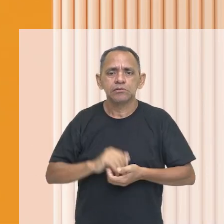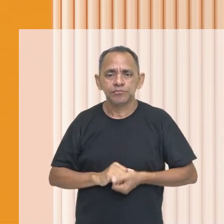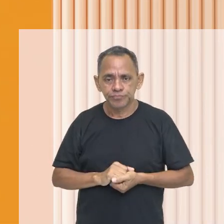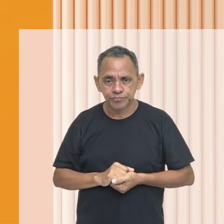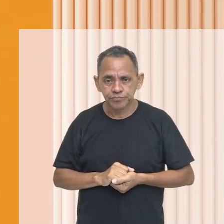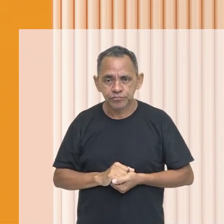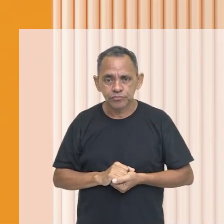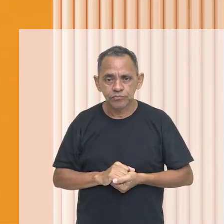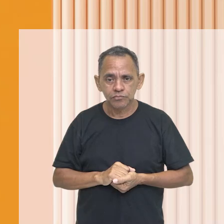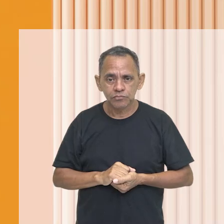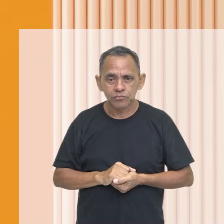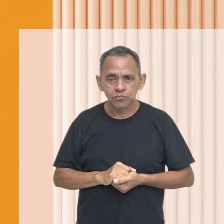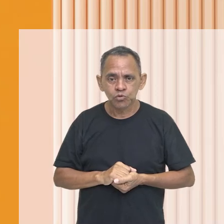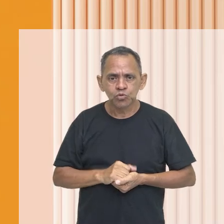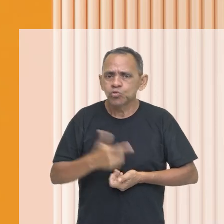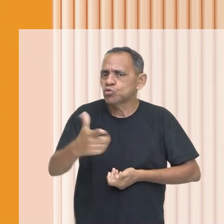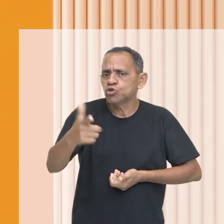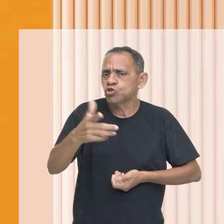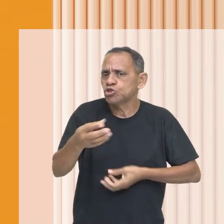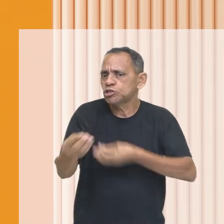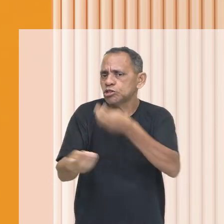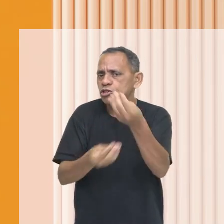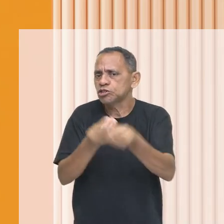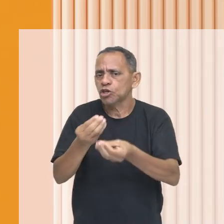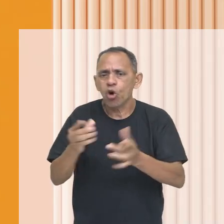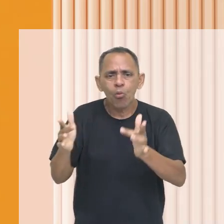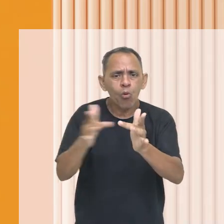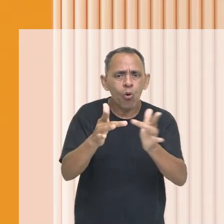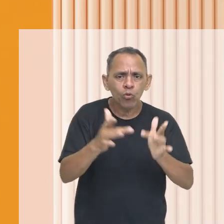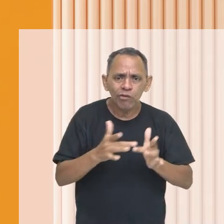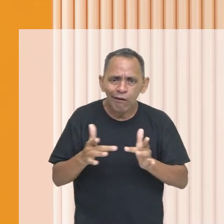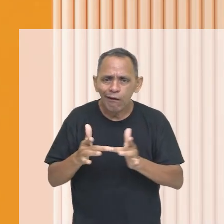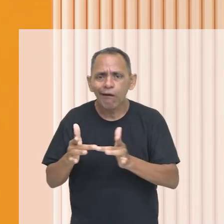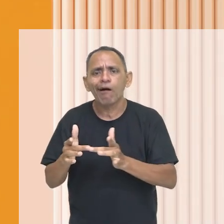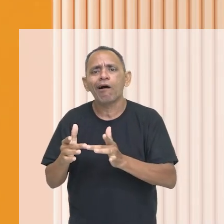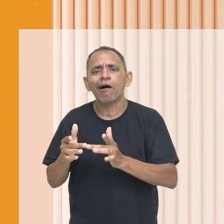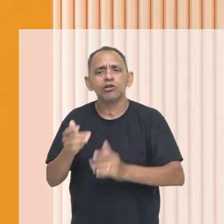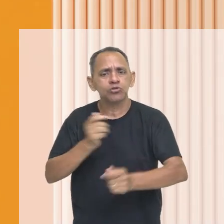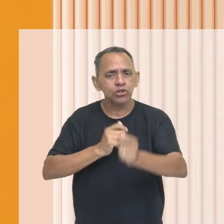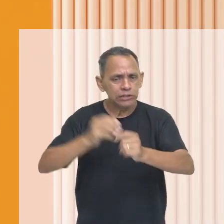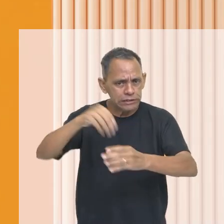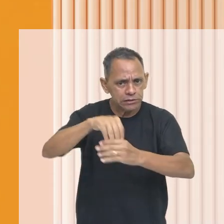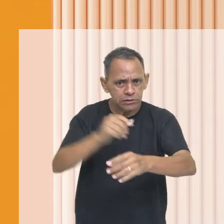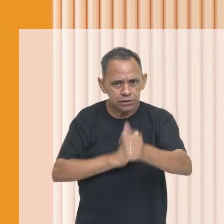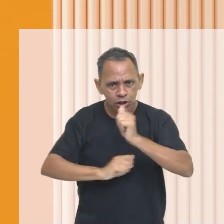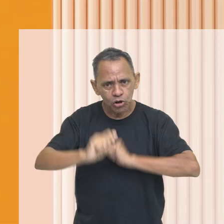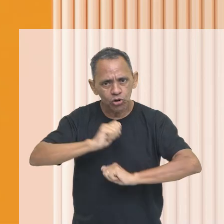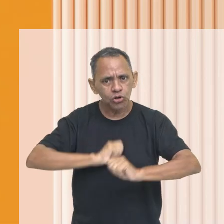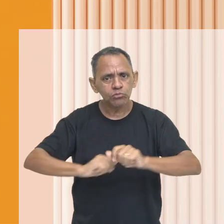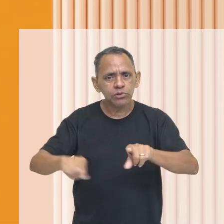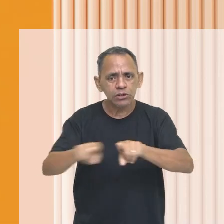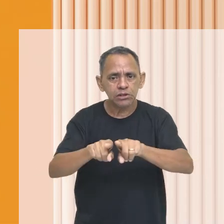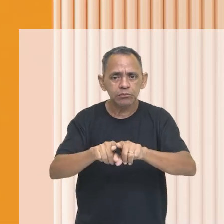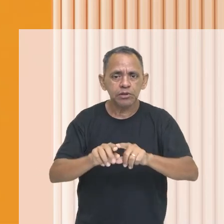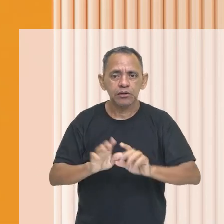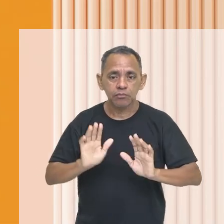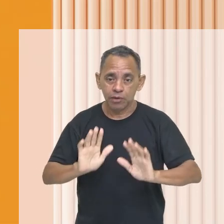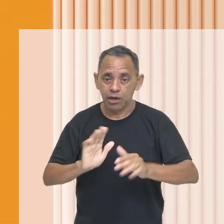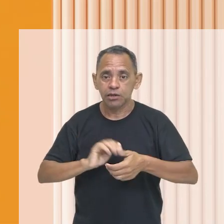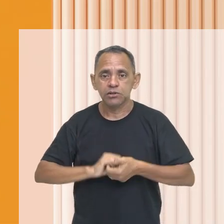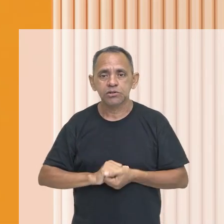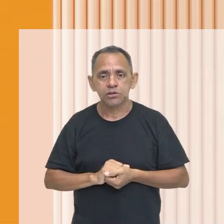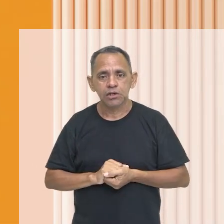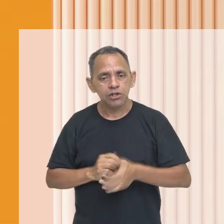estava inserido na o quê? Na dinâmica econômica, na dinâmica